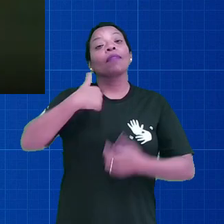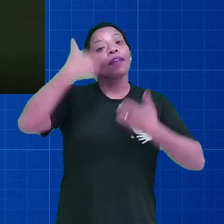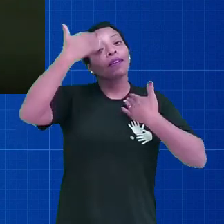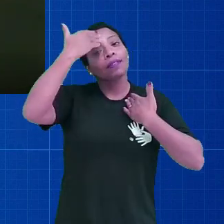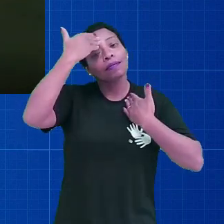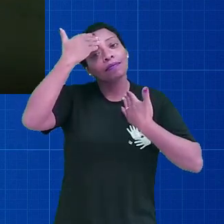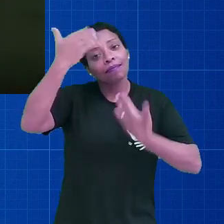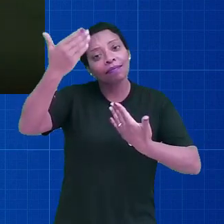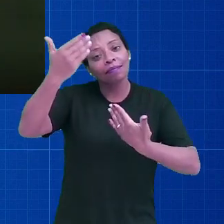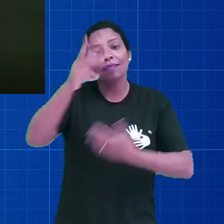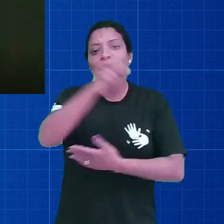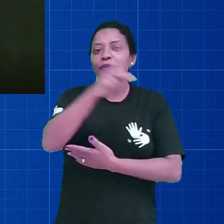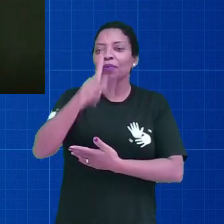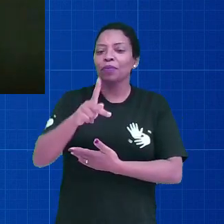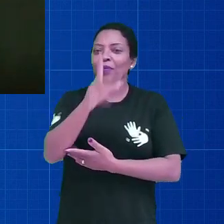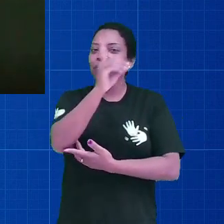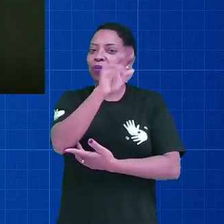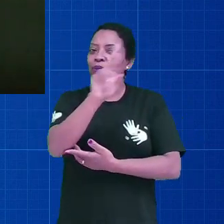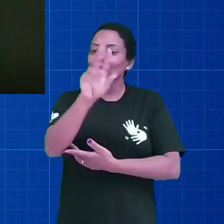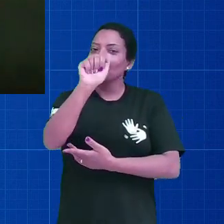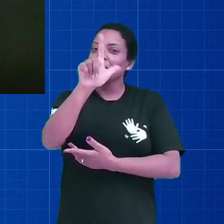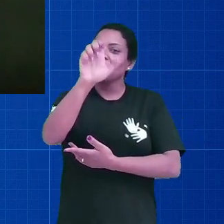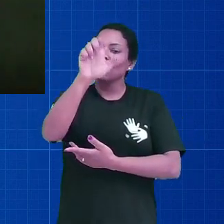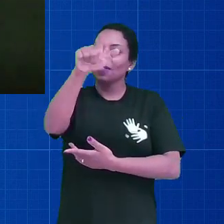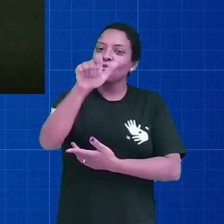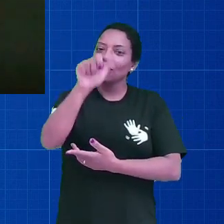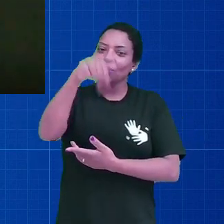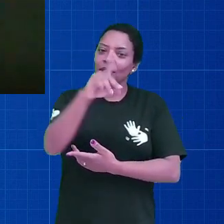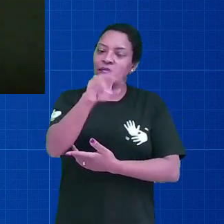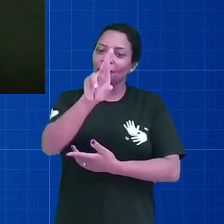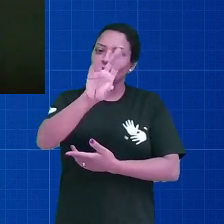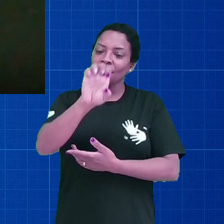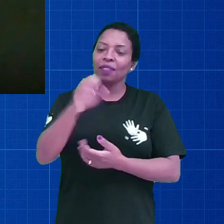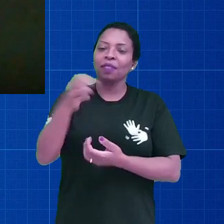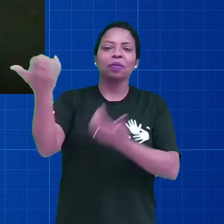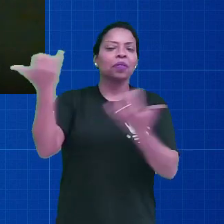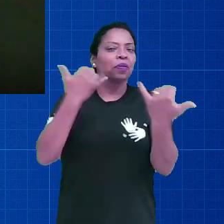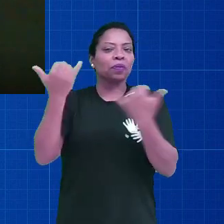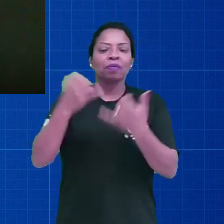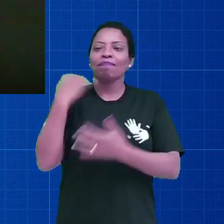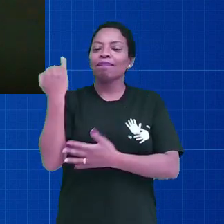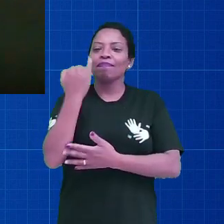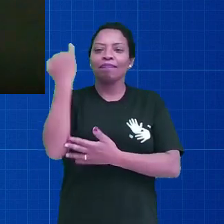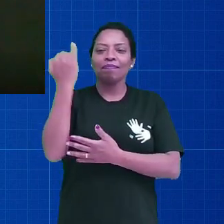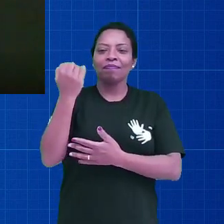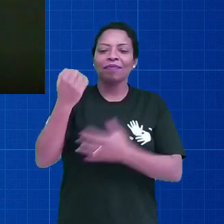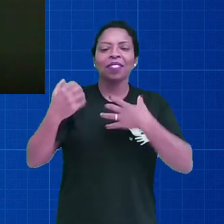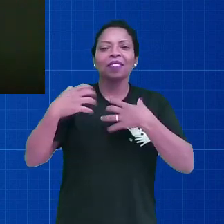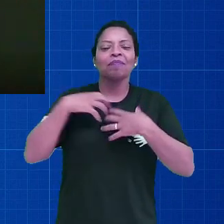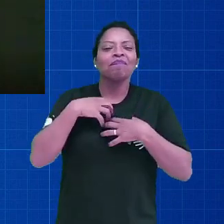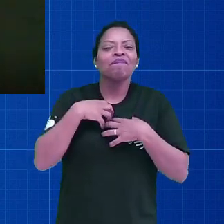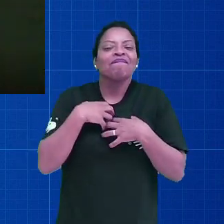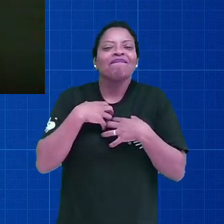Agradecemos, então, ao professor doutor Alexandre, que muito contribuiu com esse momento de mudanças internas